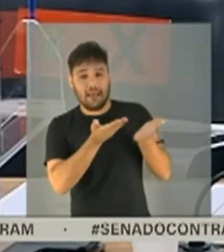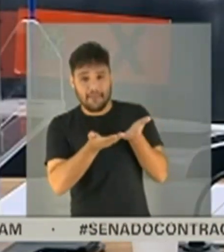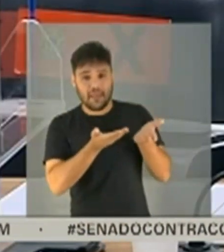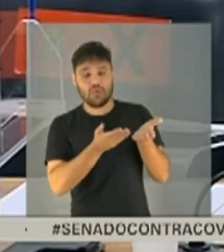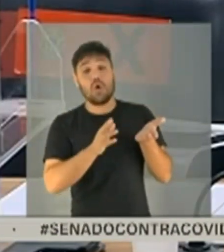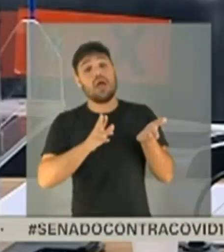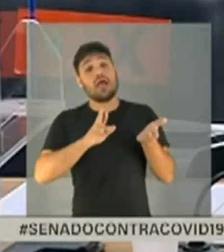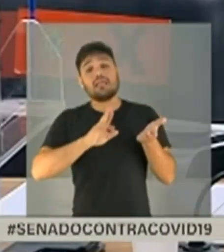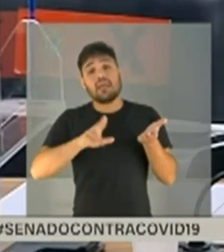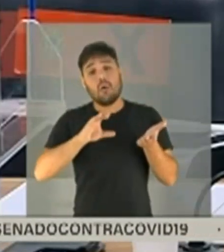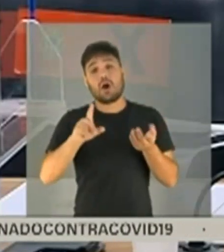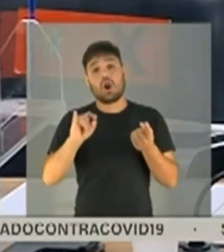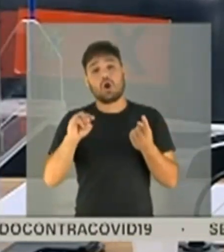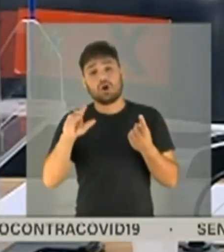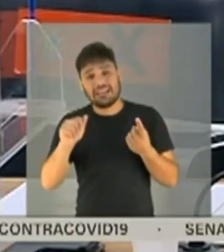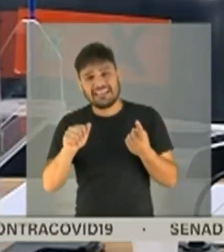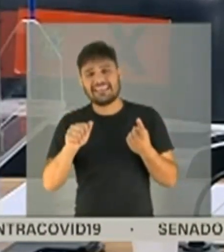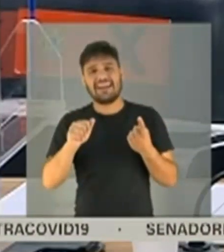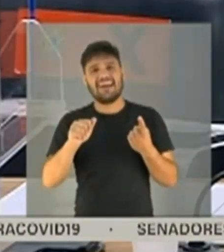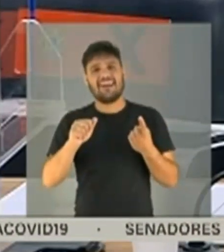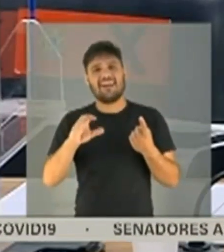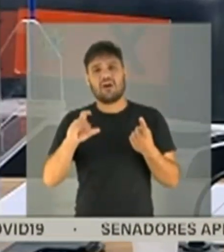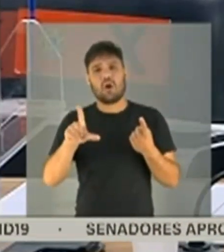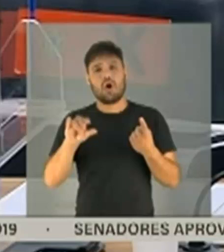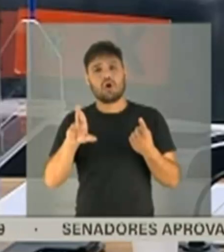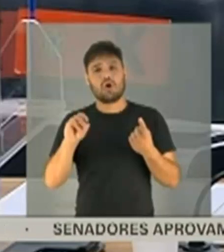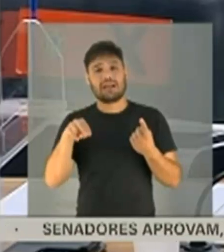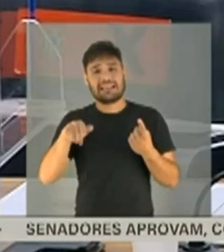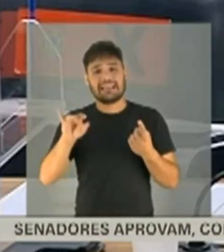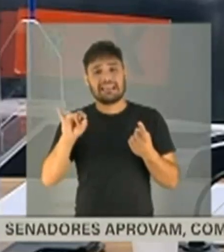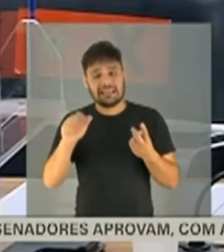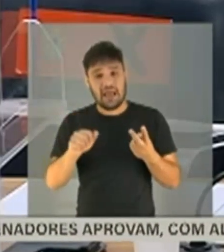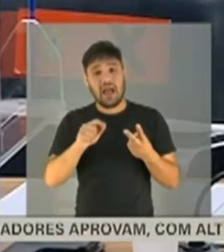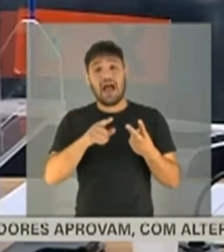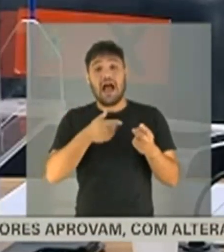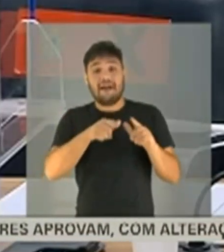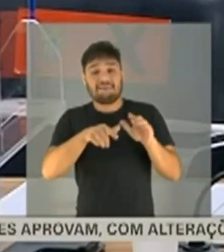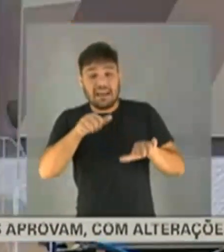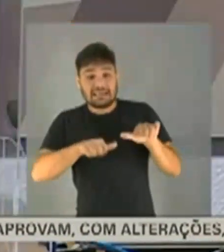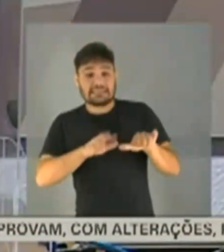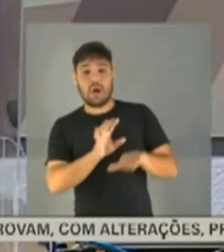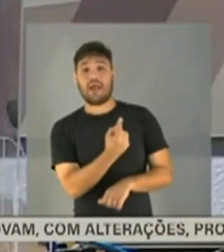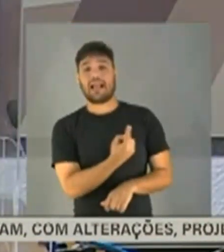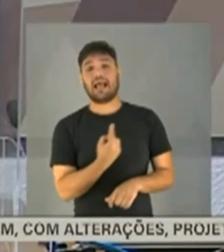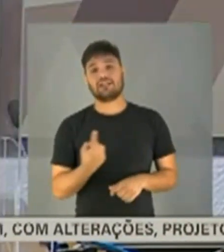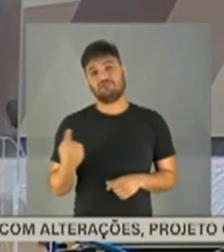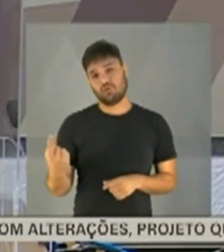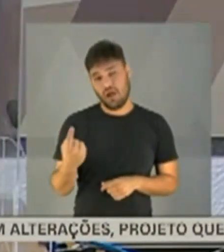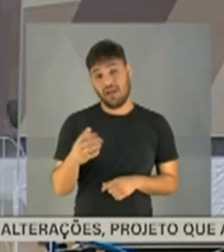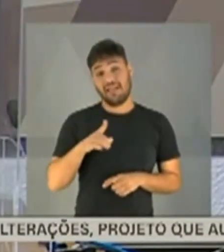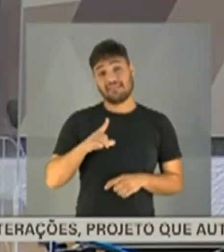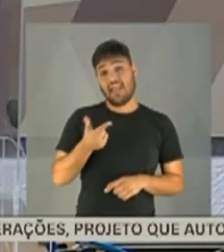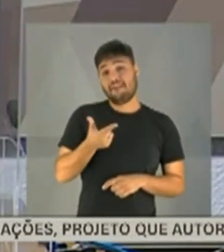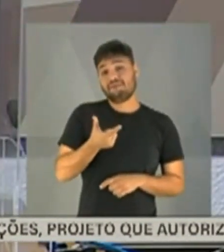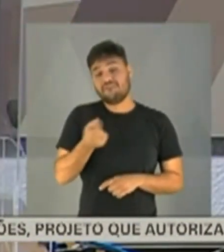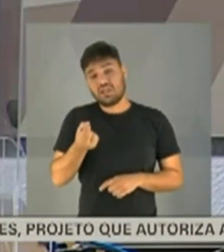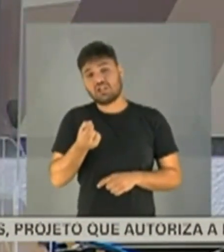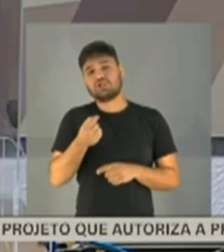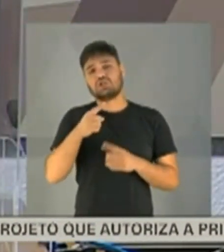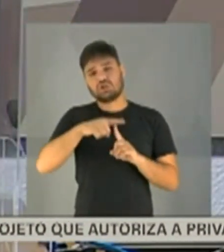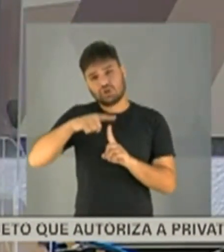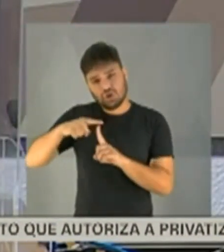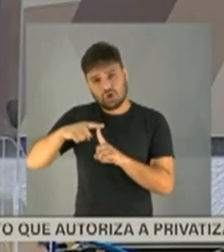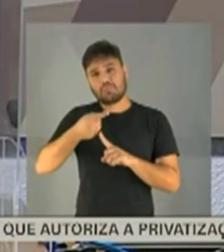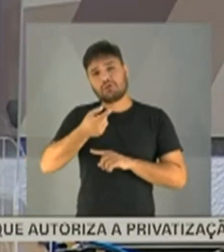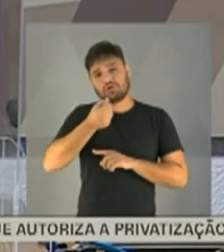não é só a cloroquina, em alguns casos nem é a cloroquina. A avaliação é individualizada, nós temos quase 20 classes de drogas nesse momento